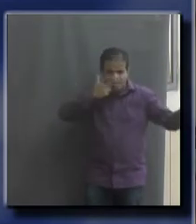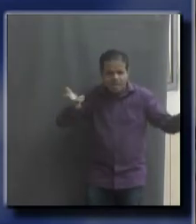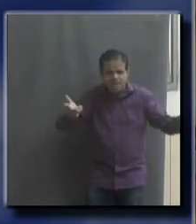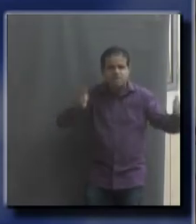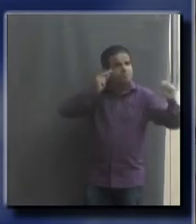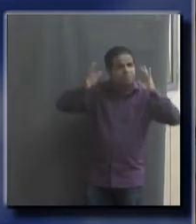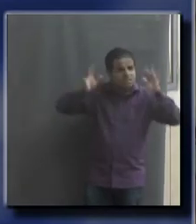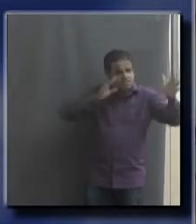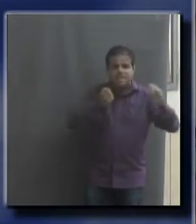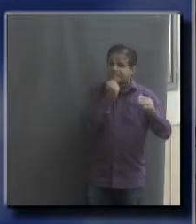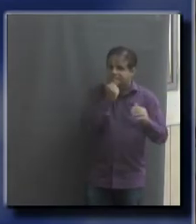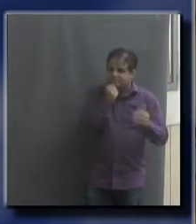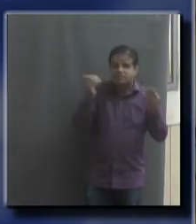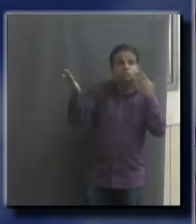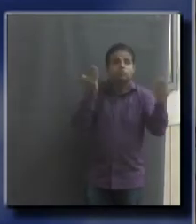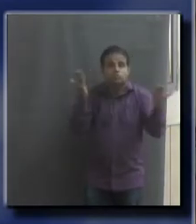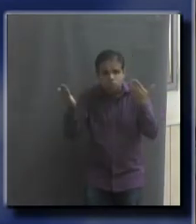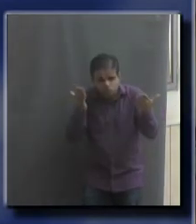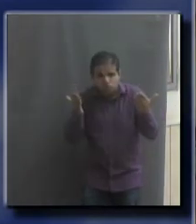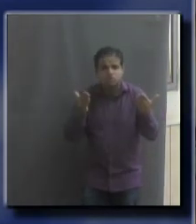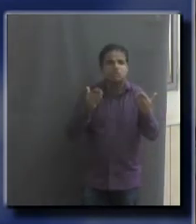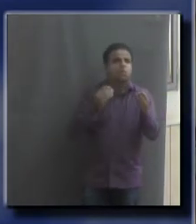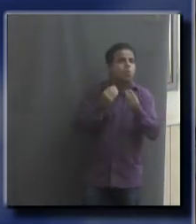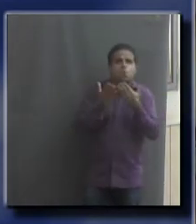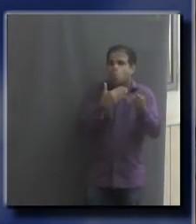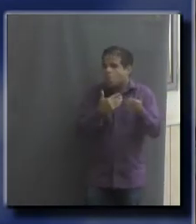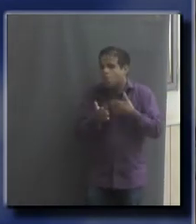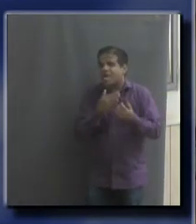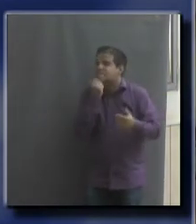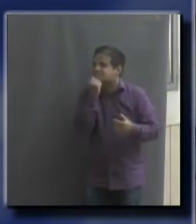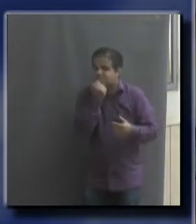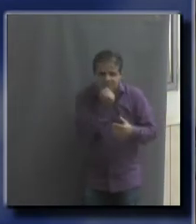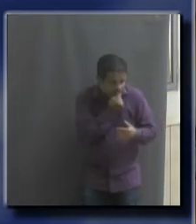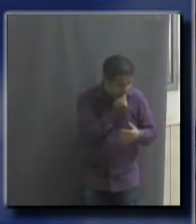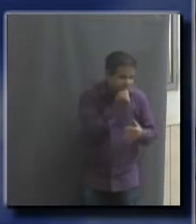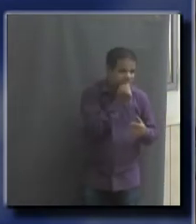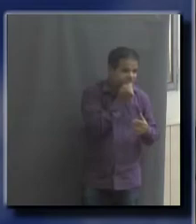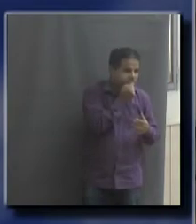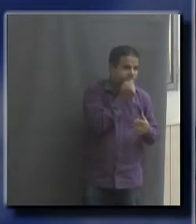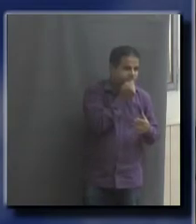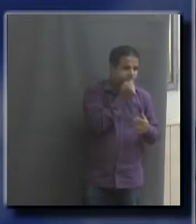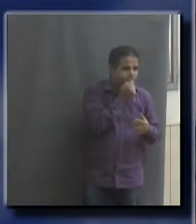Como ciência psicológica, como qualquer ciência, né?